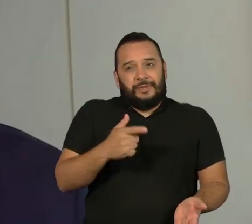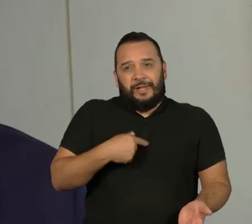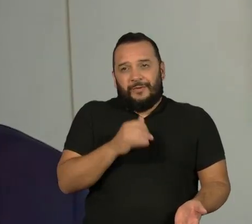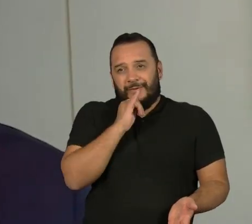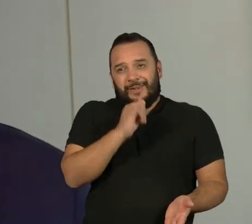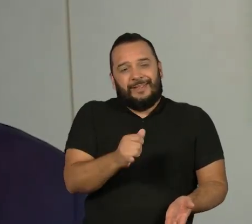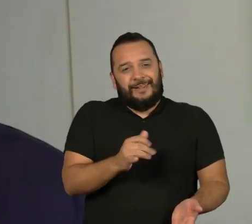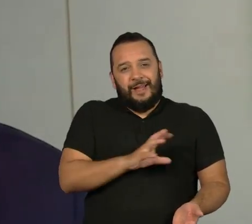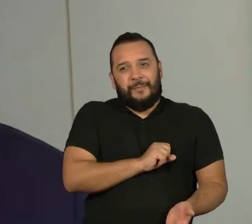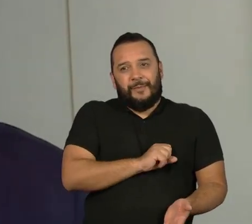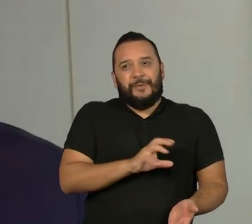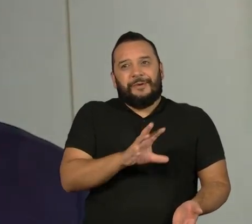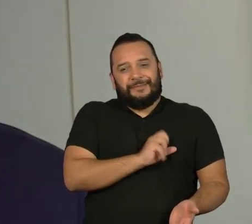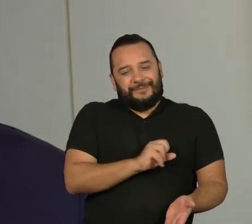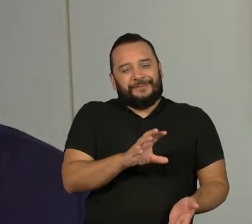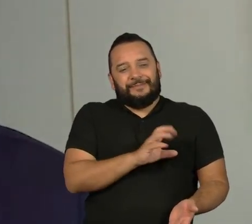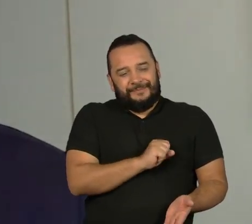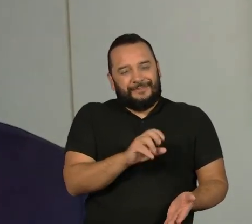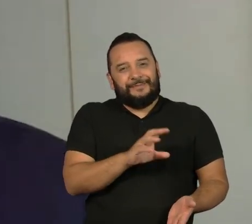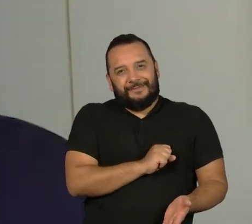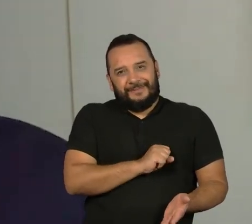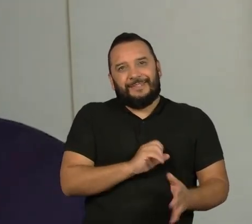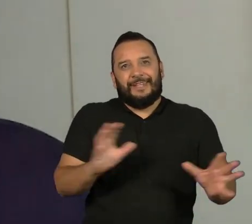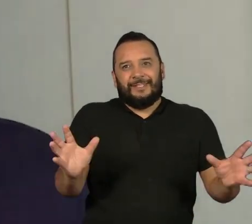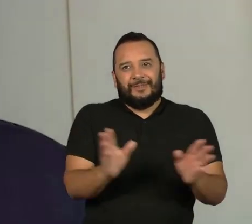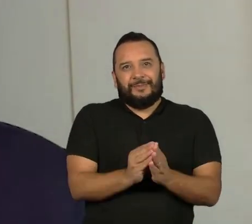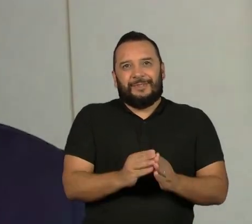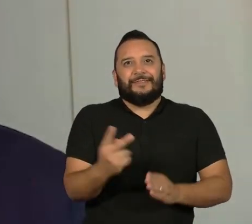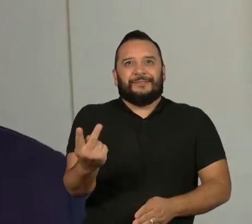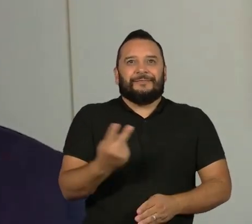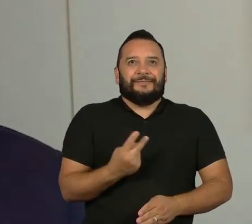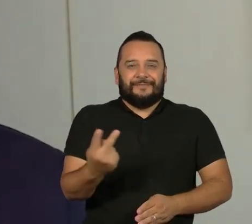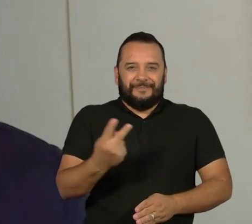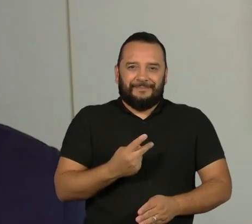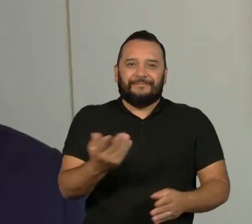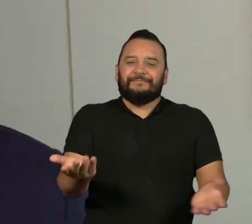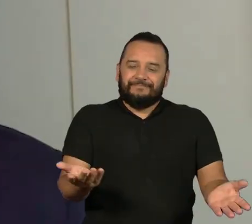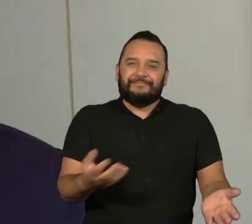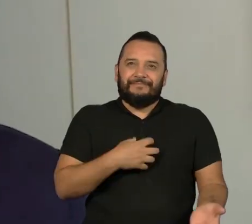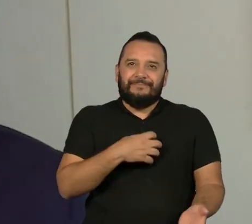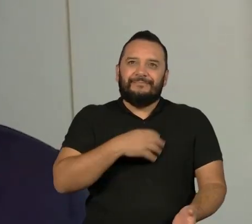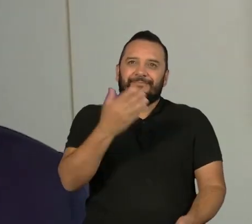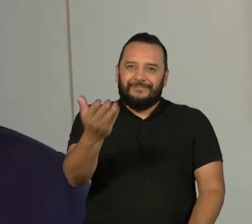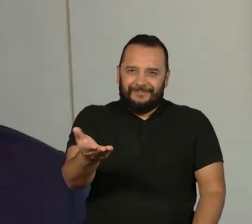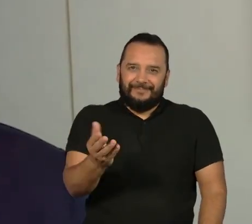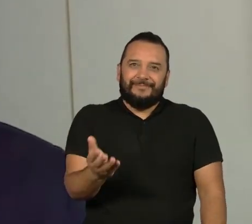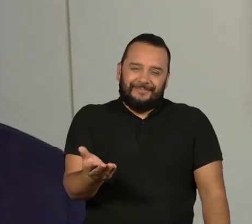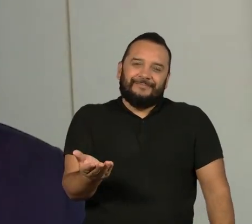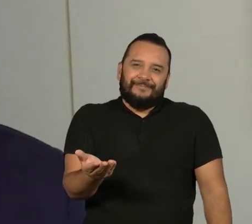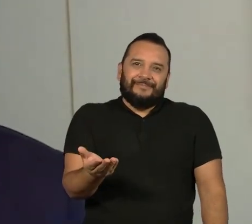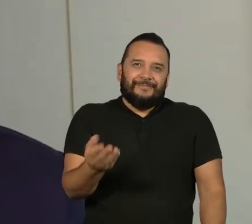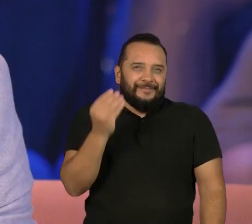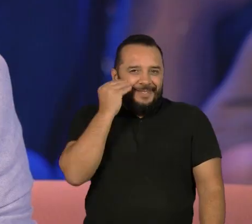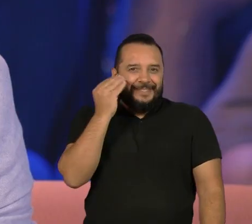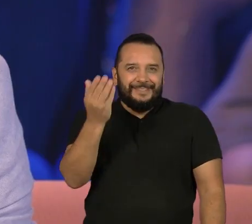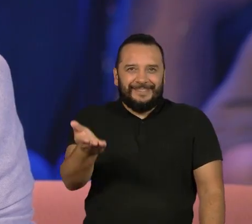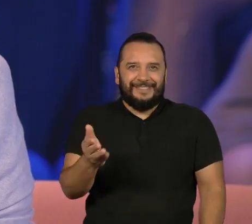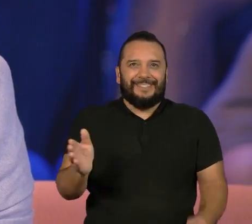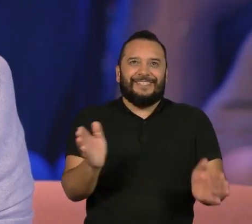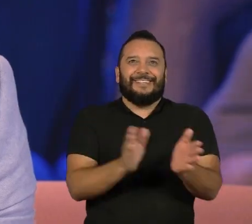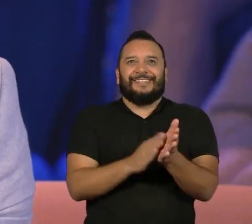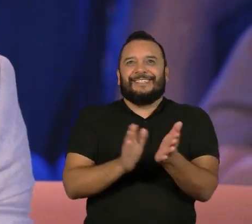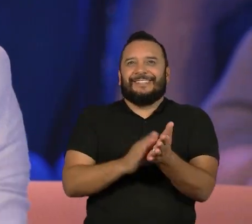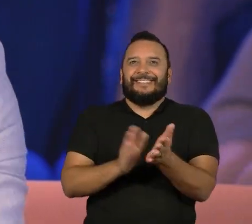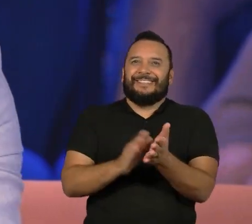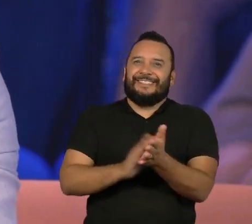amor nesse vídeo, que é a única que descreve o que a gente realmente sente. E eu sei que é recíproco. Um beijo.